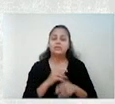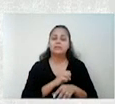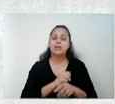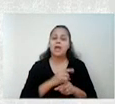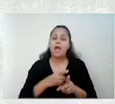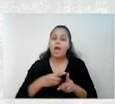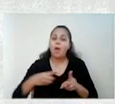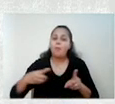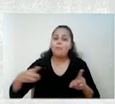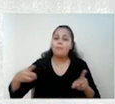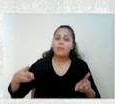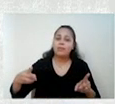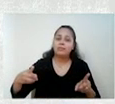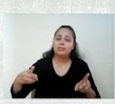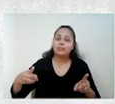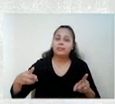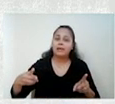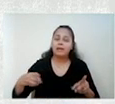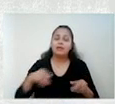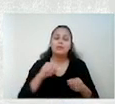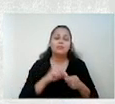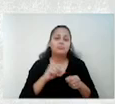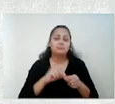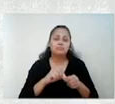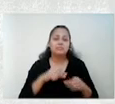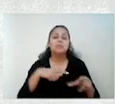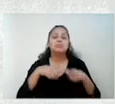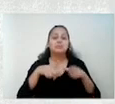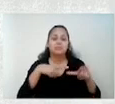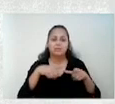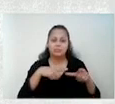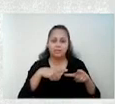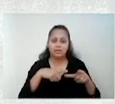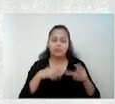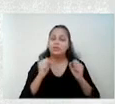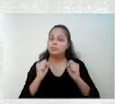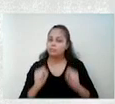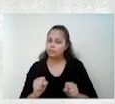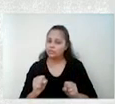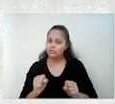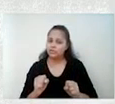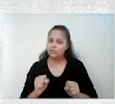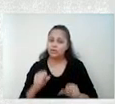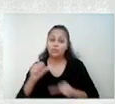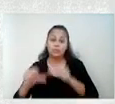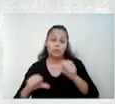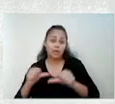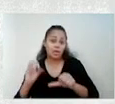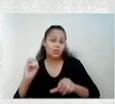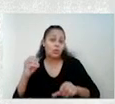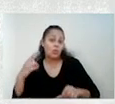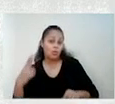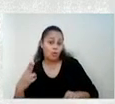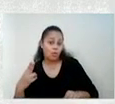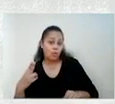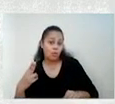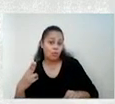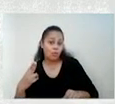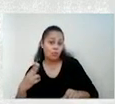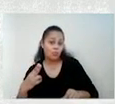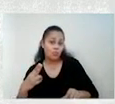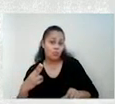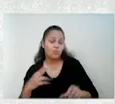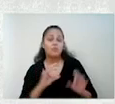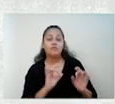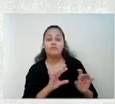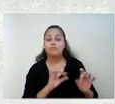que os produtos que sobravam, né, pudessem ser trocados ou comercializados. Mais bem